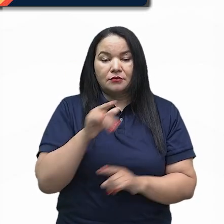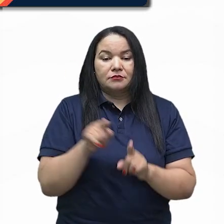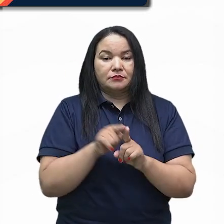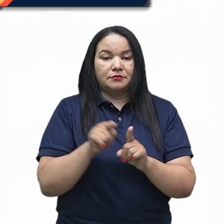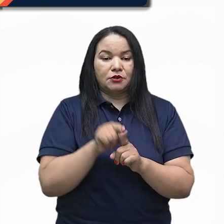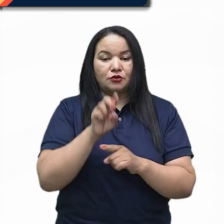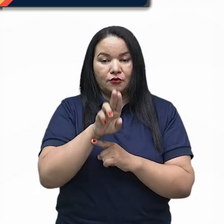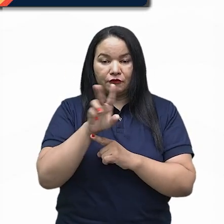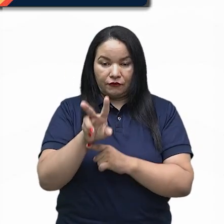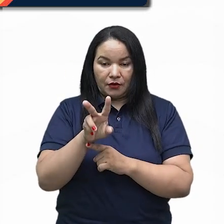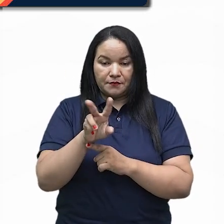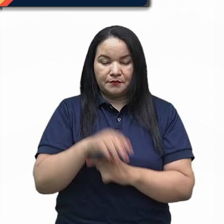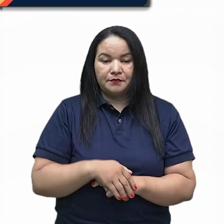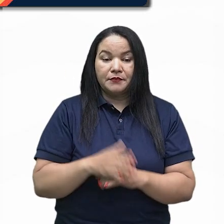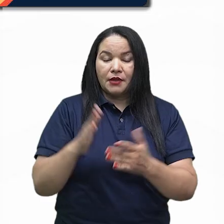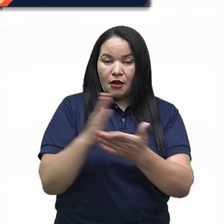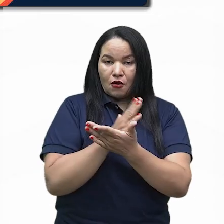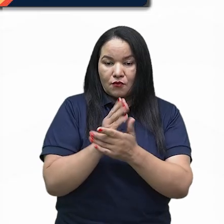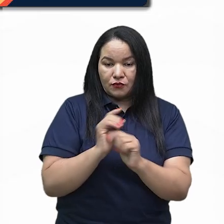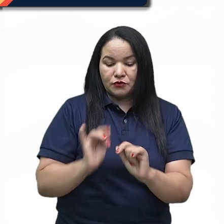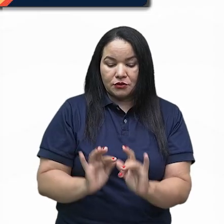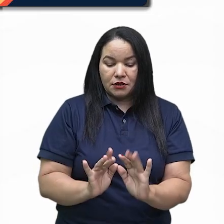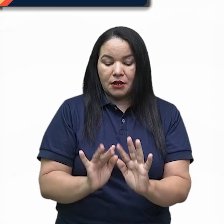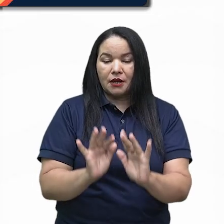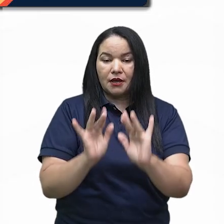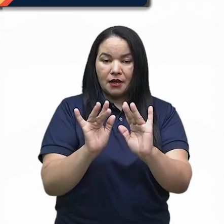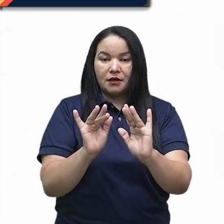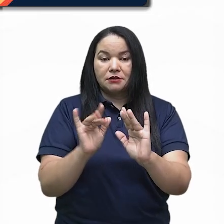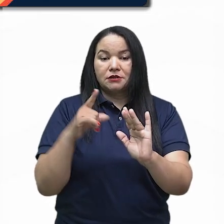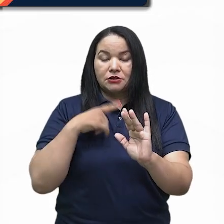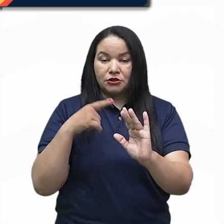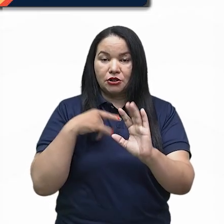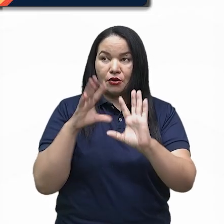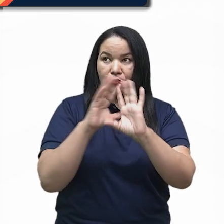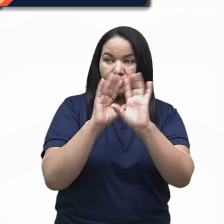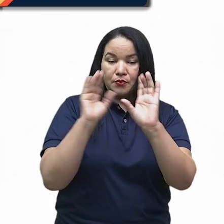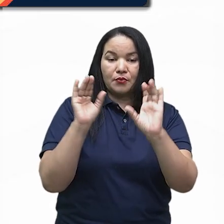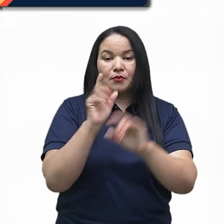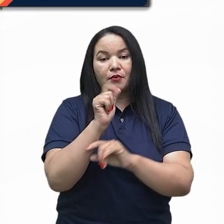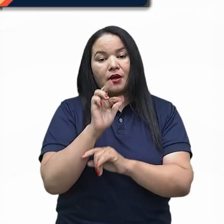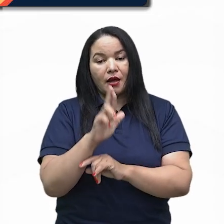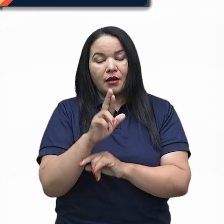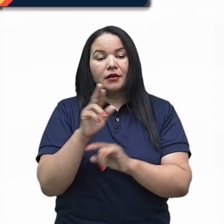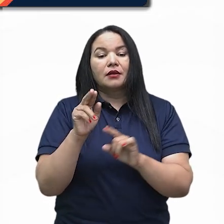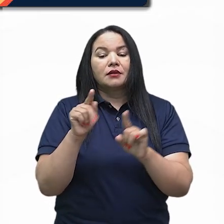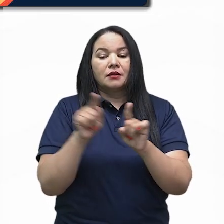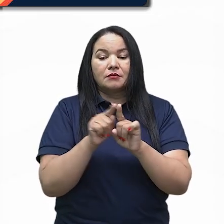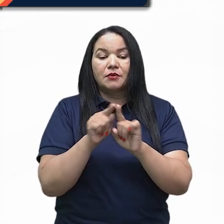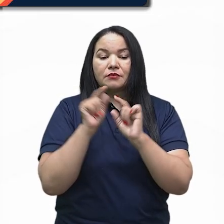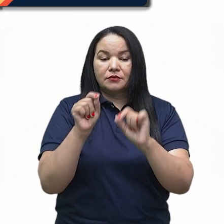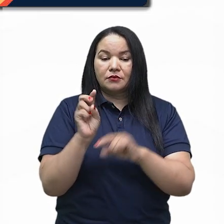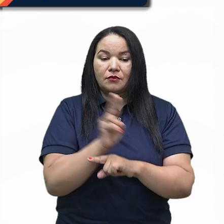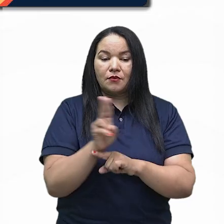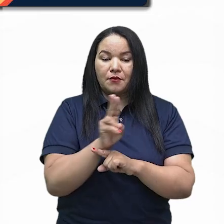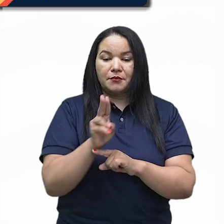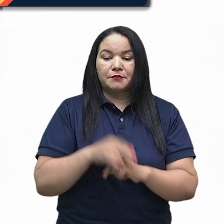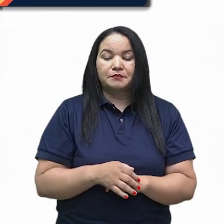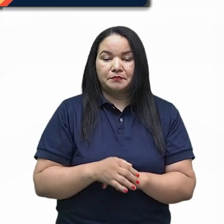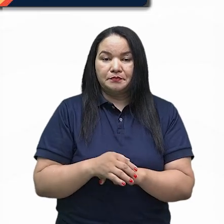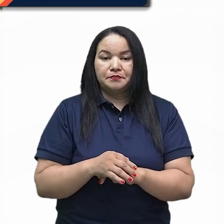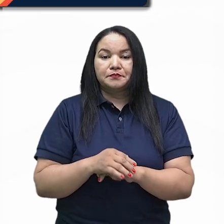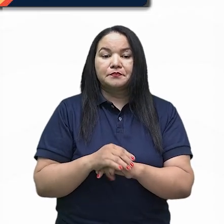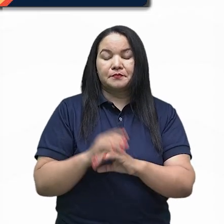infravermelha. Alguns gases, né, presentes na atmosfera, que já estão presentes na atmosfera, que são chamados de gases de